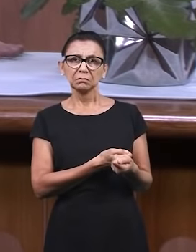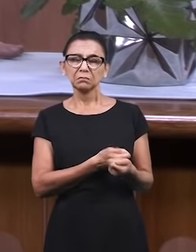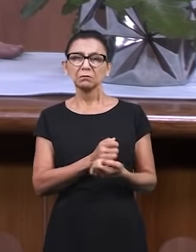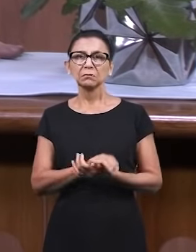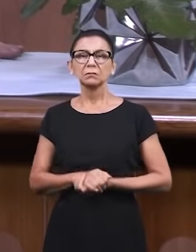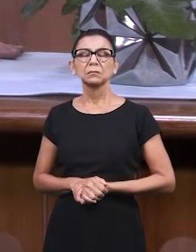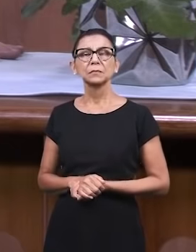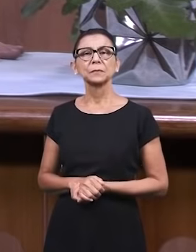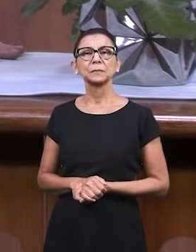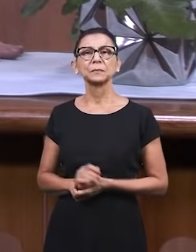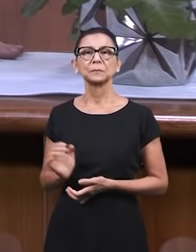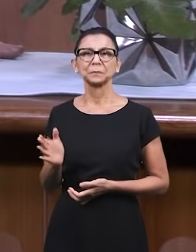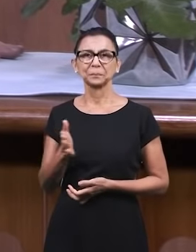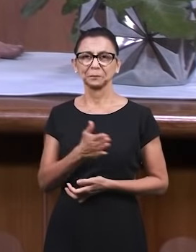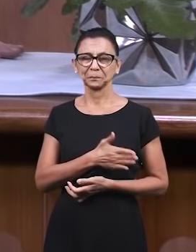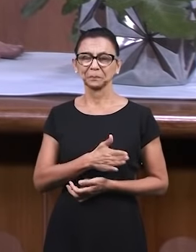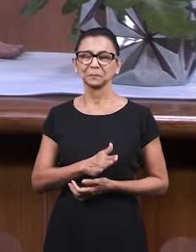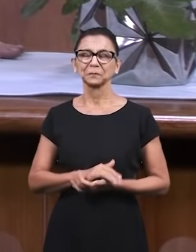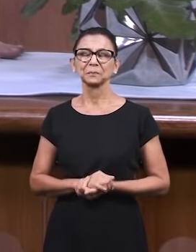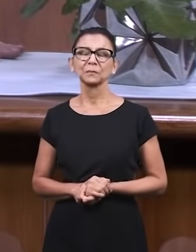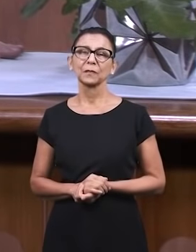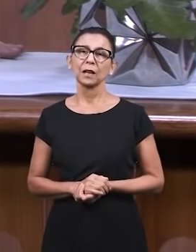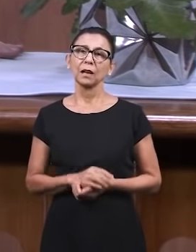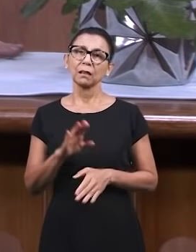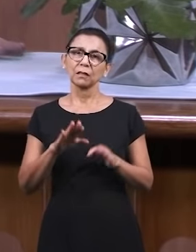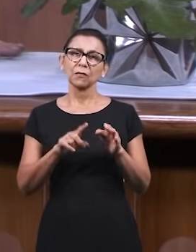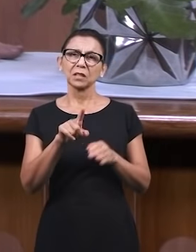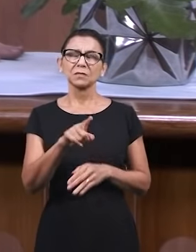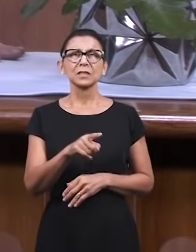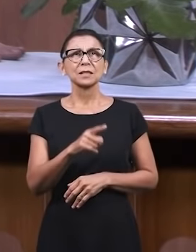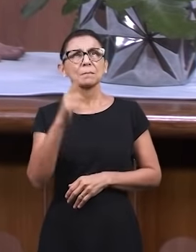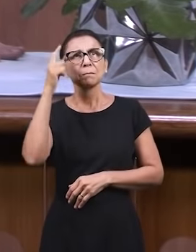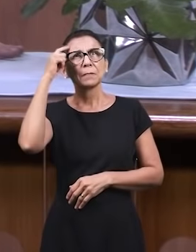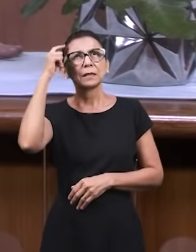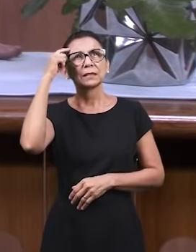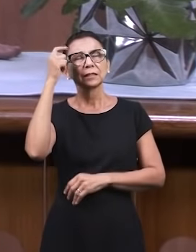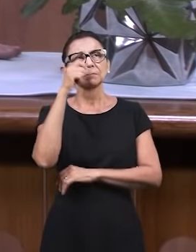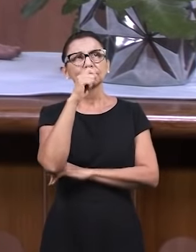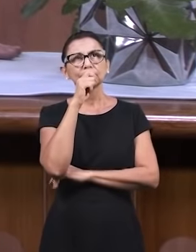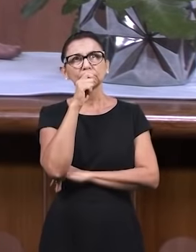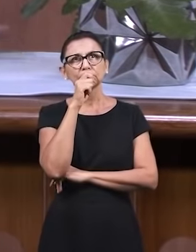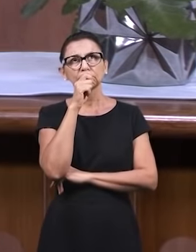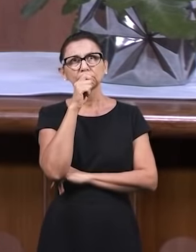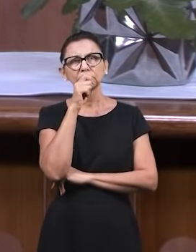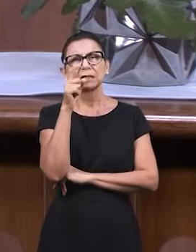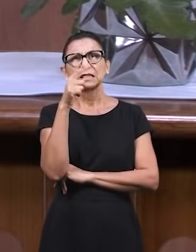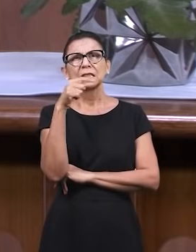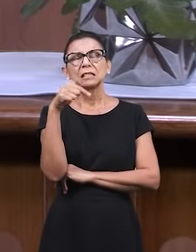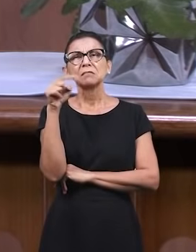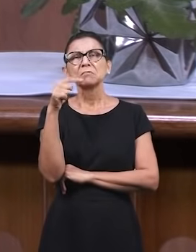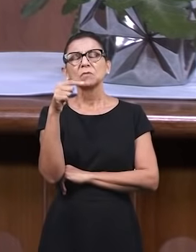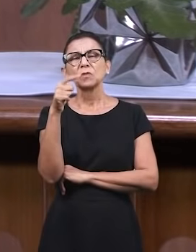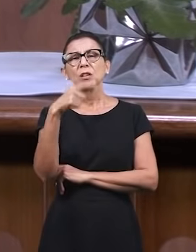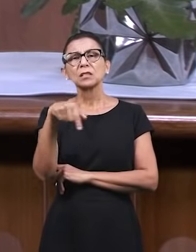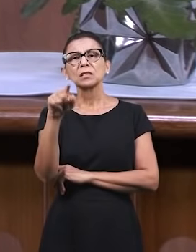É a pergunta que muitas vezes cada um pode fazer no seu coração. Para quem iremos nós? Quem nos salvou?